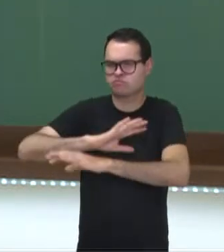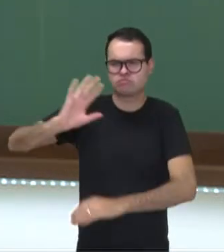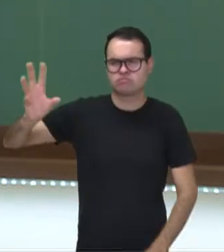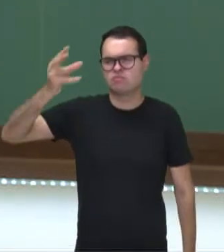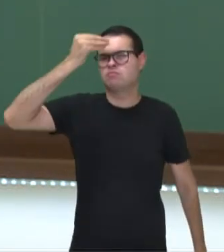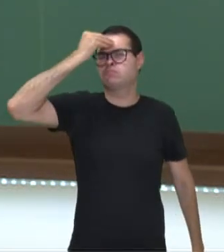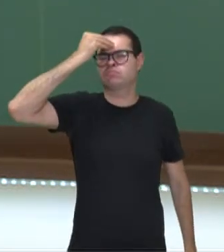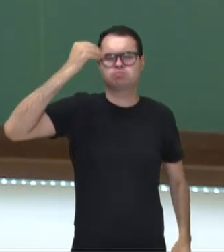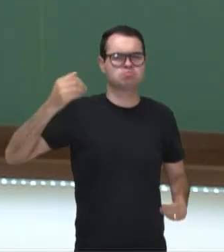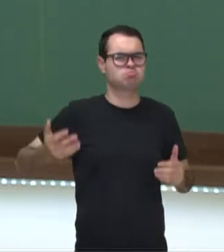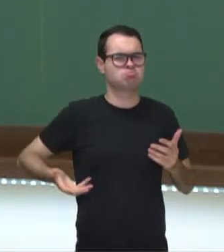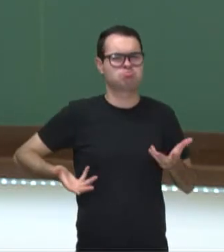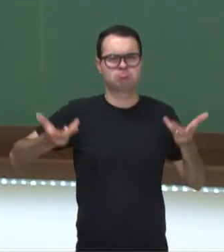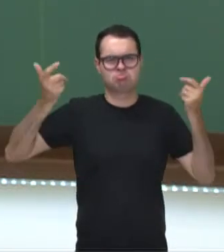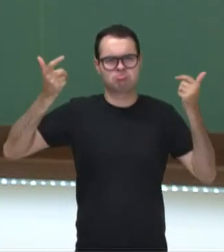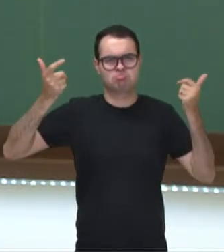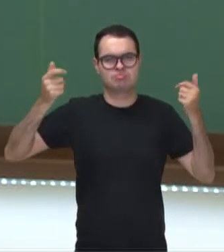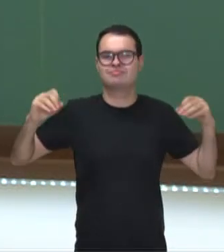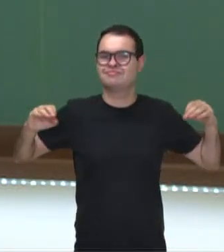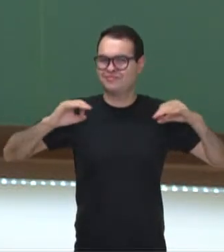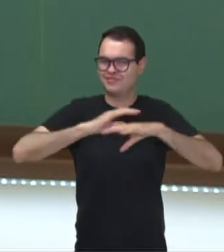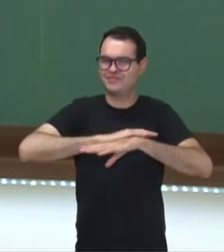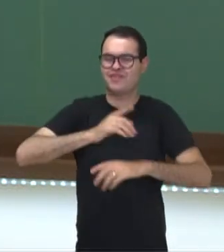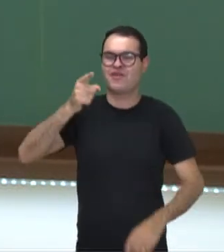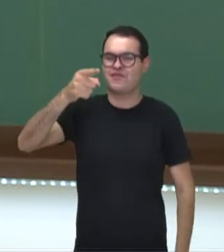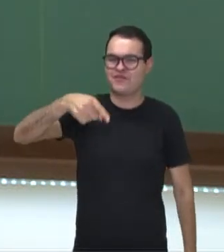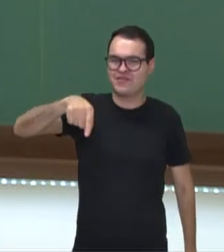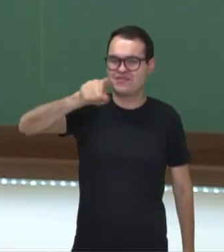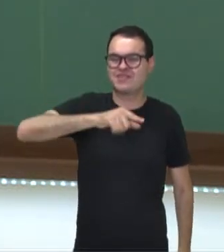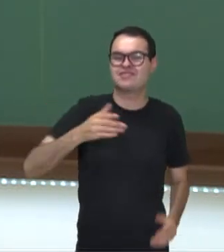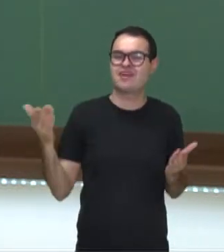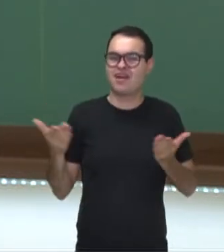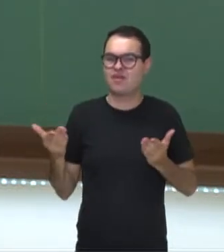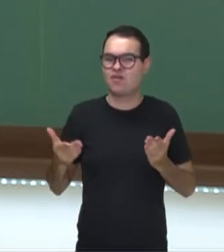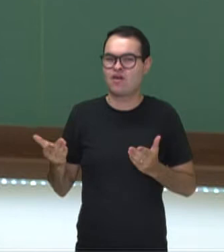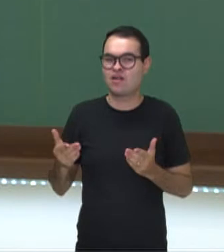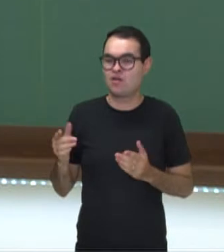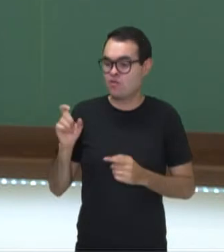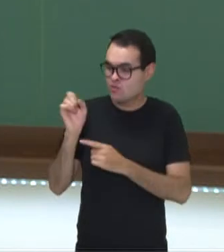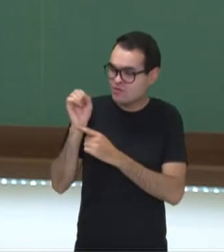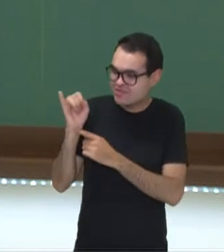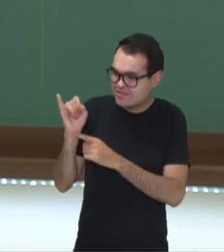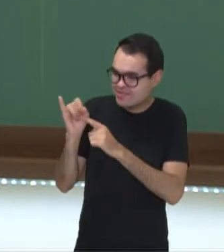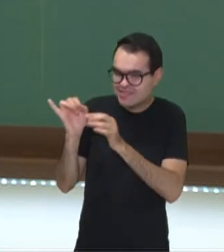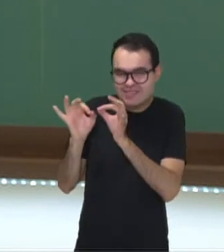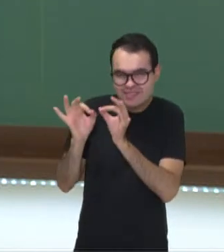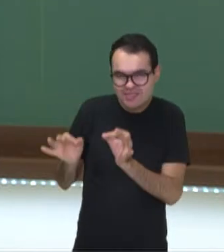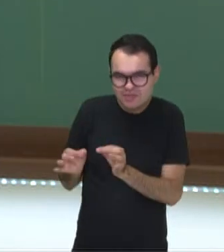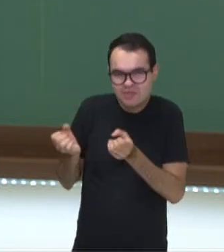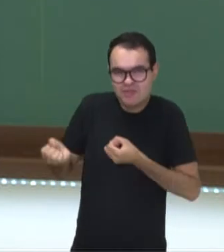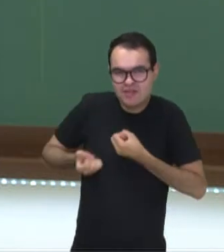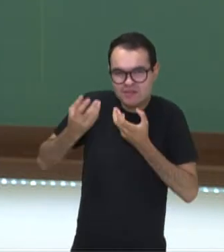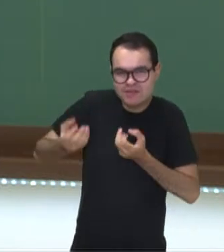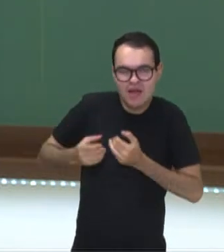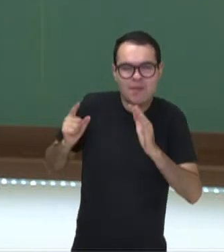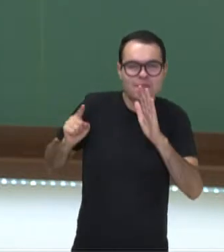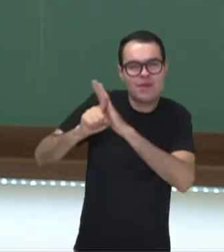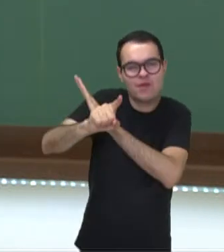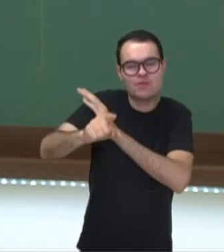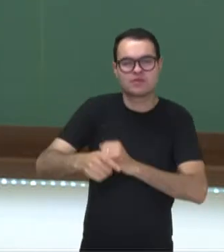no condicional simples, vocês vão usar o condicional simples para expressar aqui essa